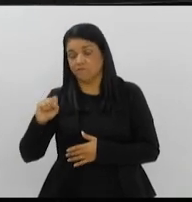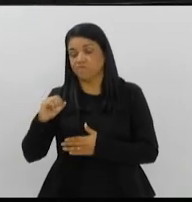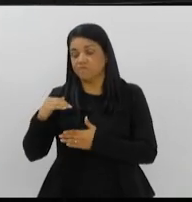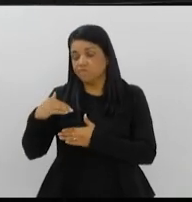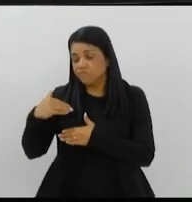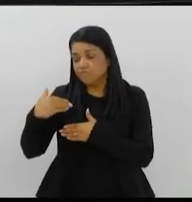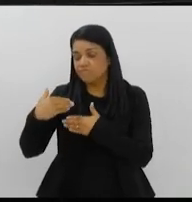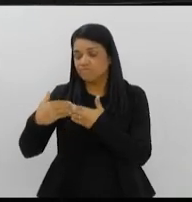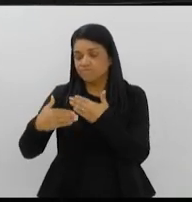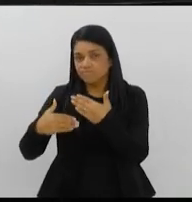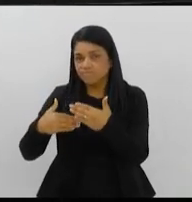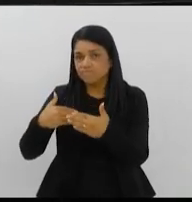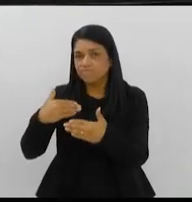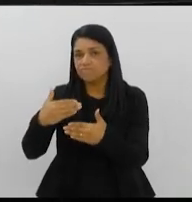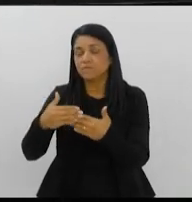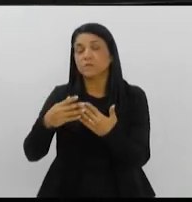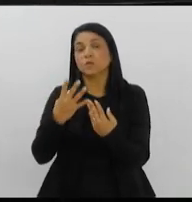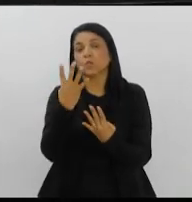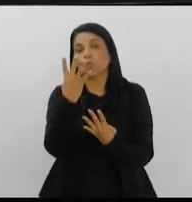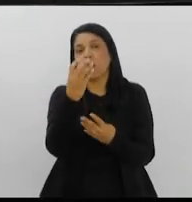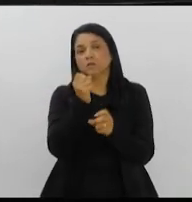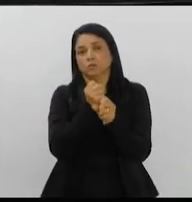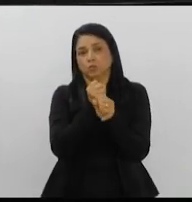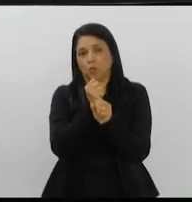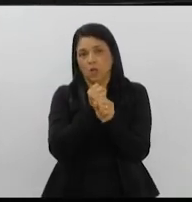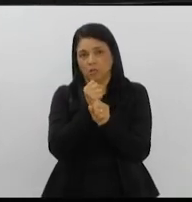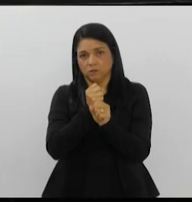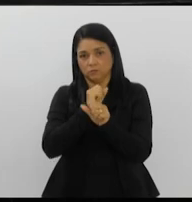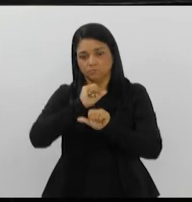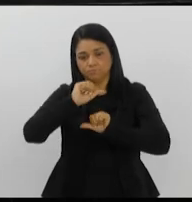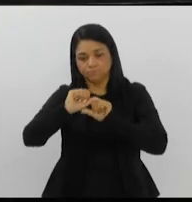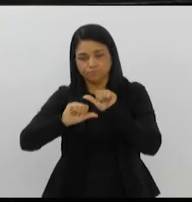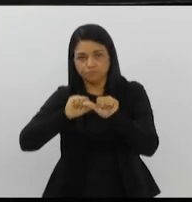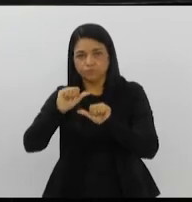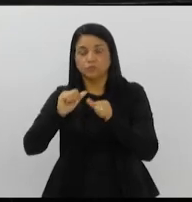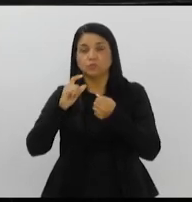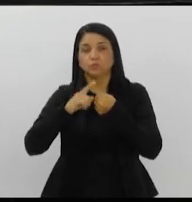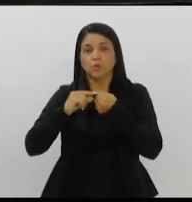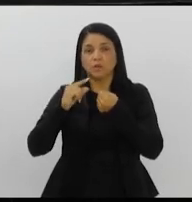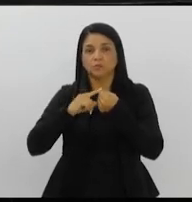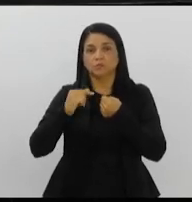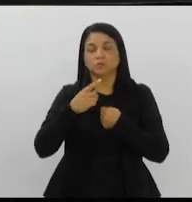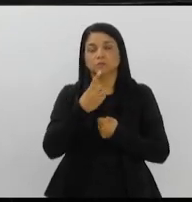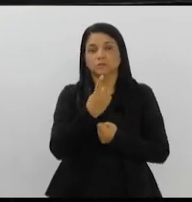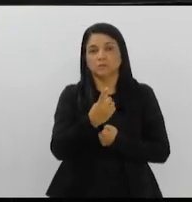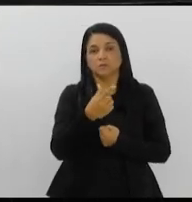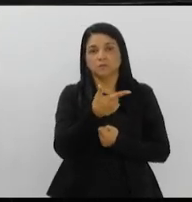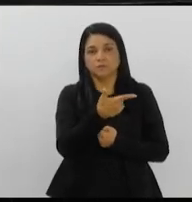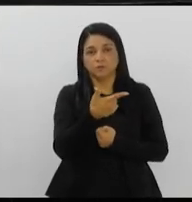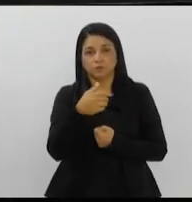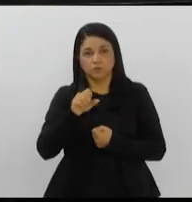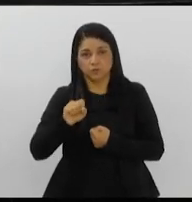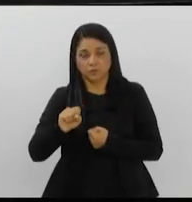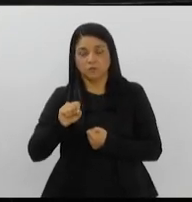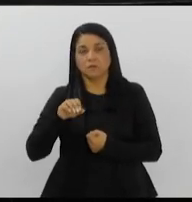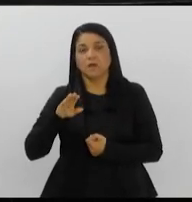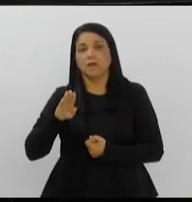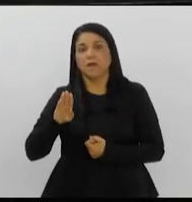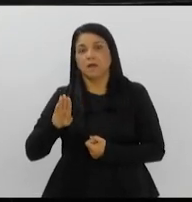paulatinamente em 4 anos. Está lá no artigo 128 da ADCT.